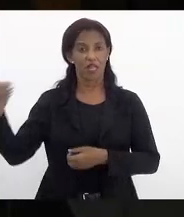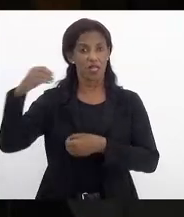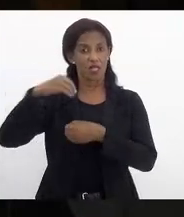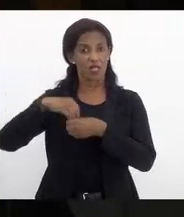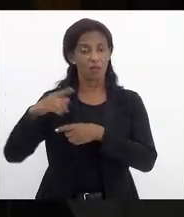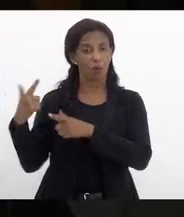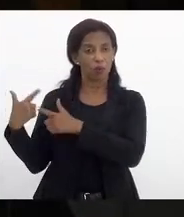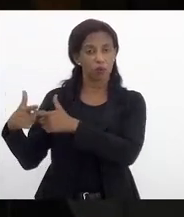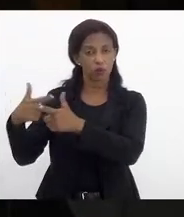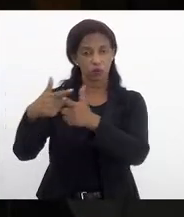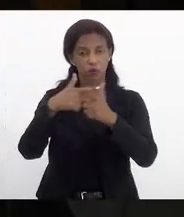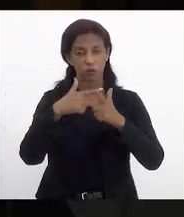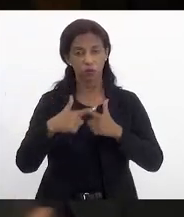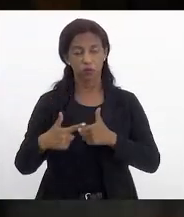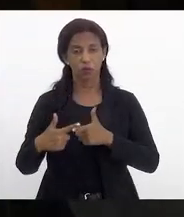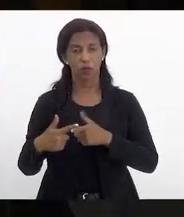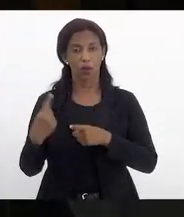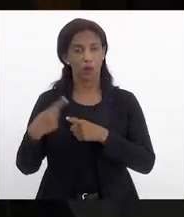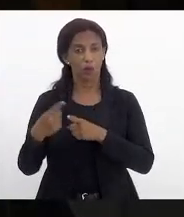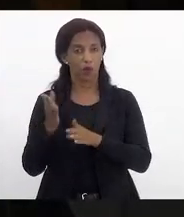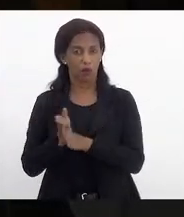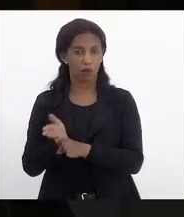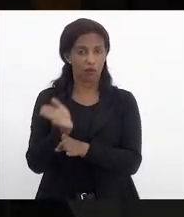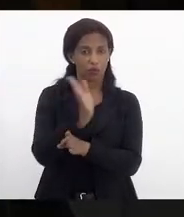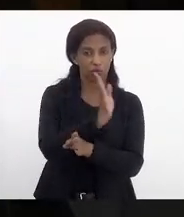navalha. Porque se de um lado,